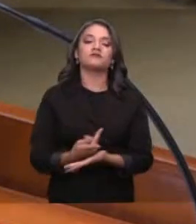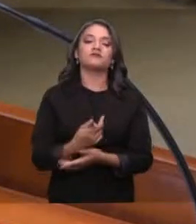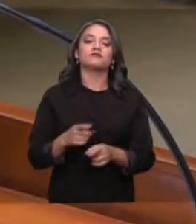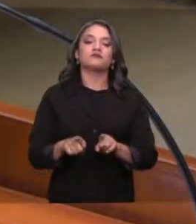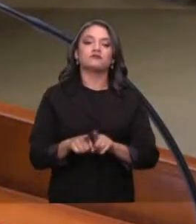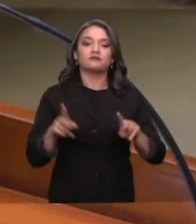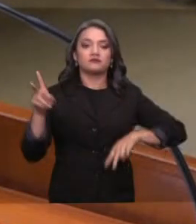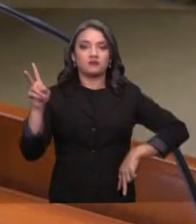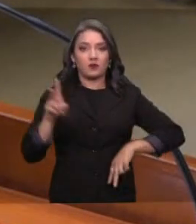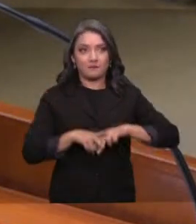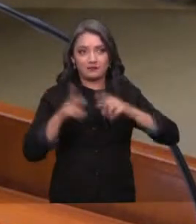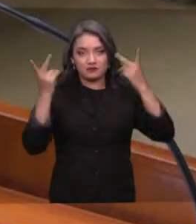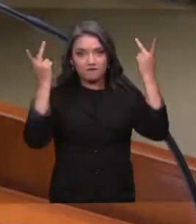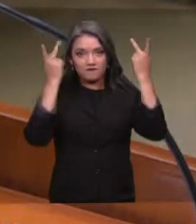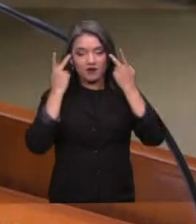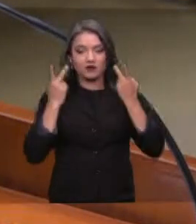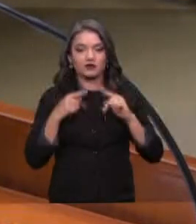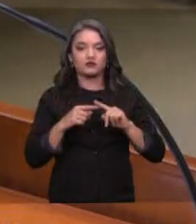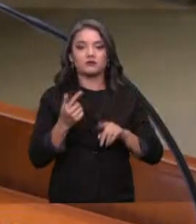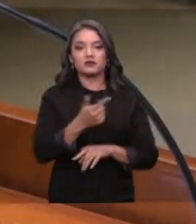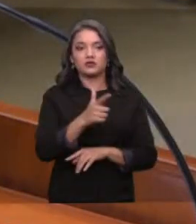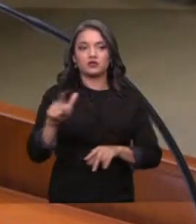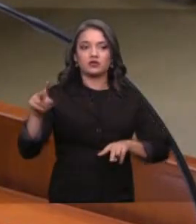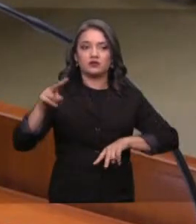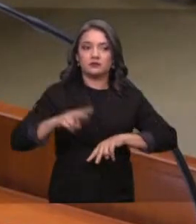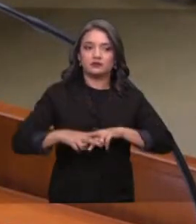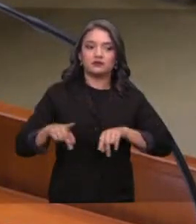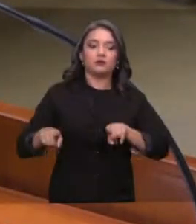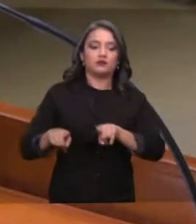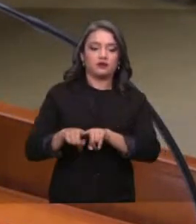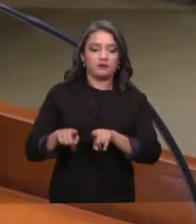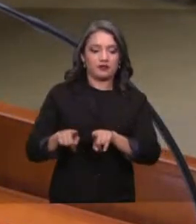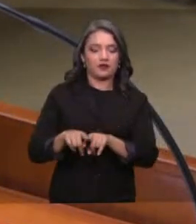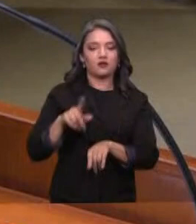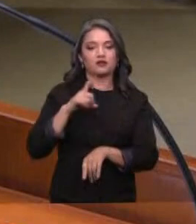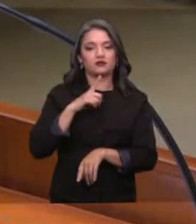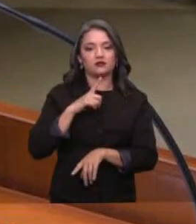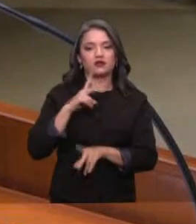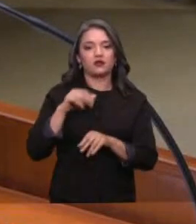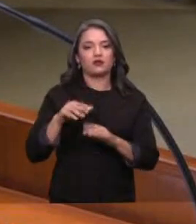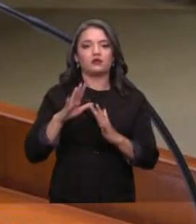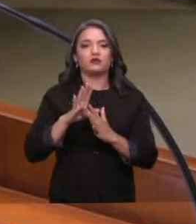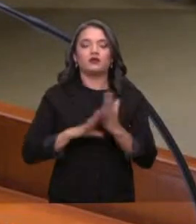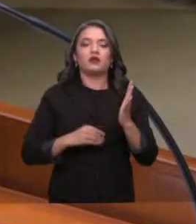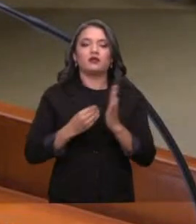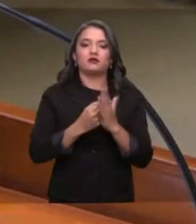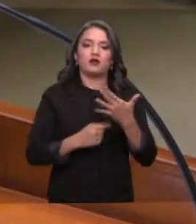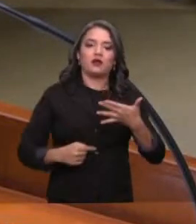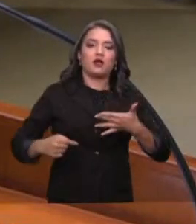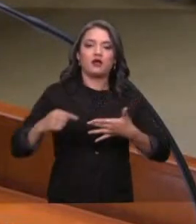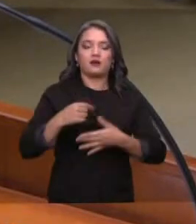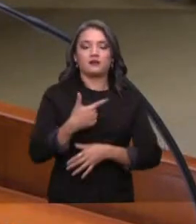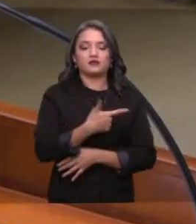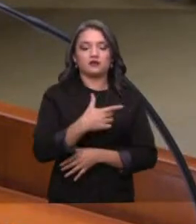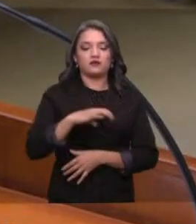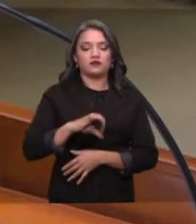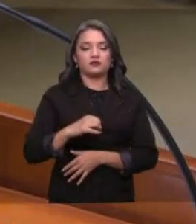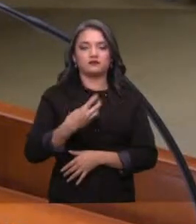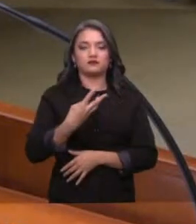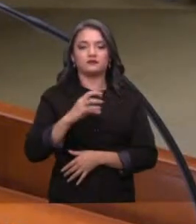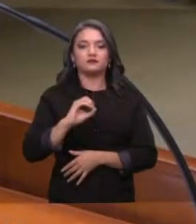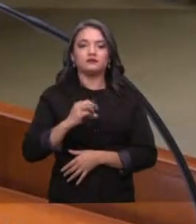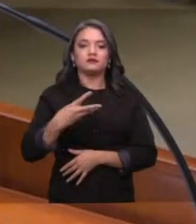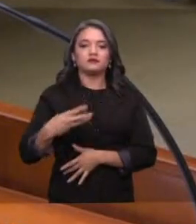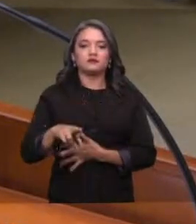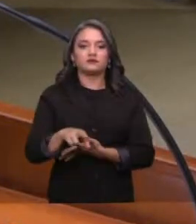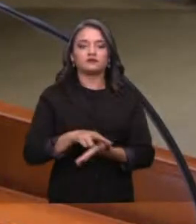além das prisões em flagrante, as demais modalidades prisionais, como assentado na reclamação 29.303, de relatoria de Sua Excelência o